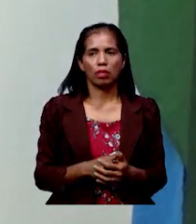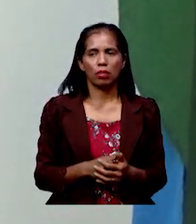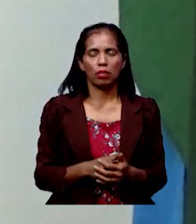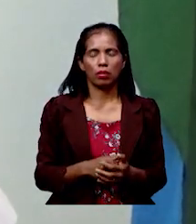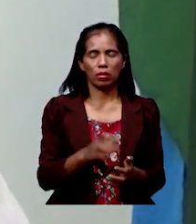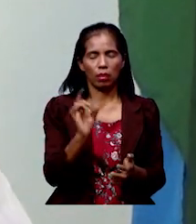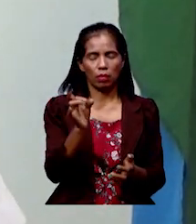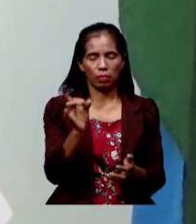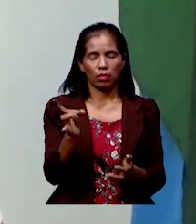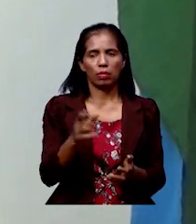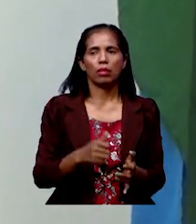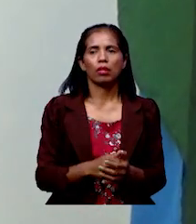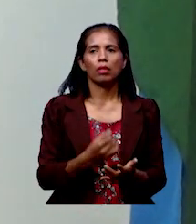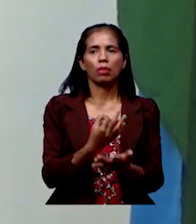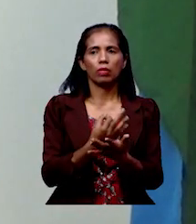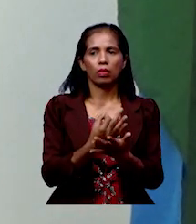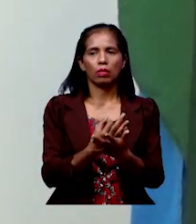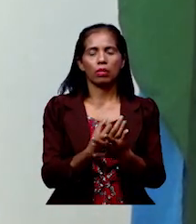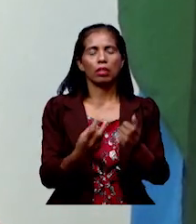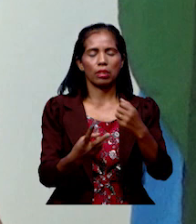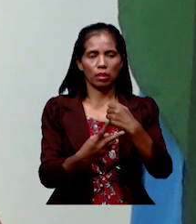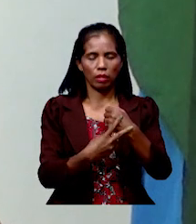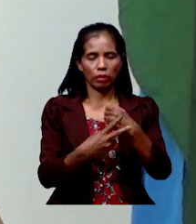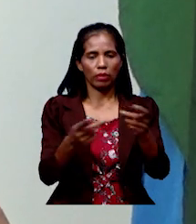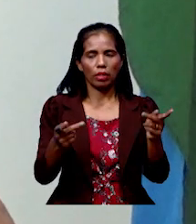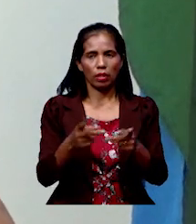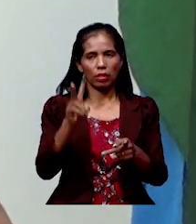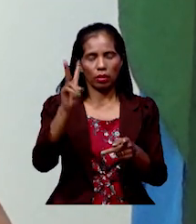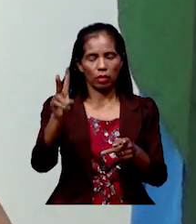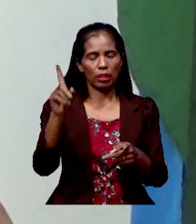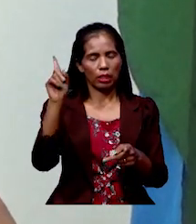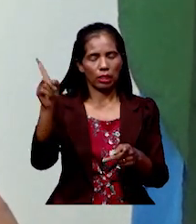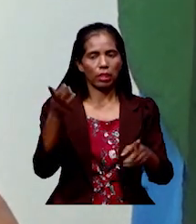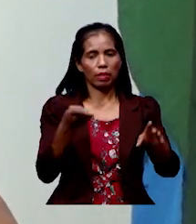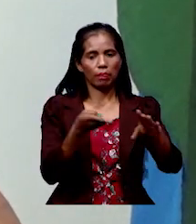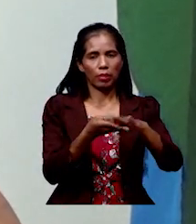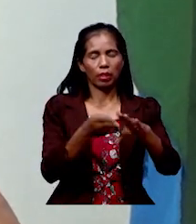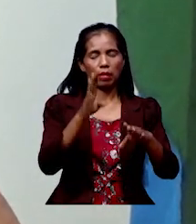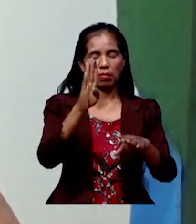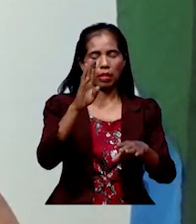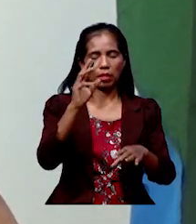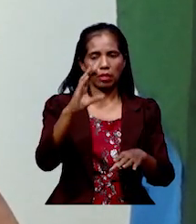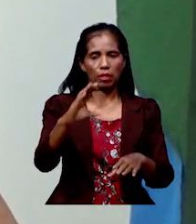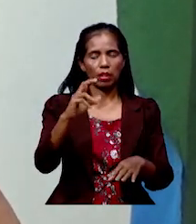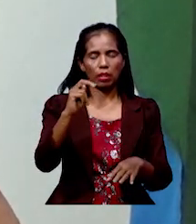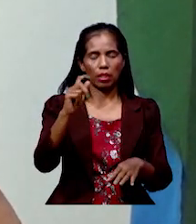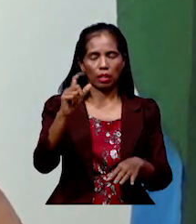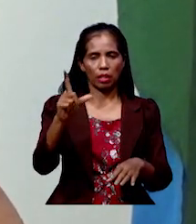22.495.478 dólares 80 centavos. E os anos raia fatin rua. Ira ia bem sete ele maca hamuto